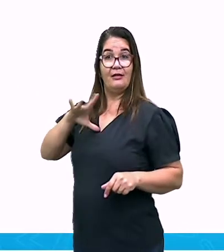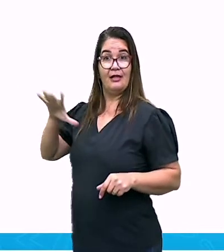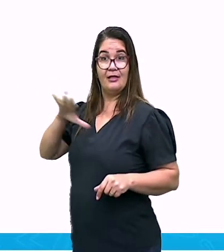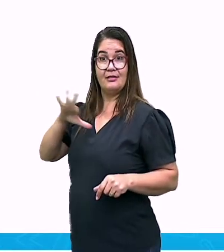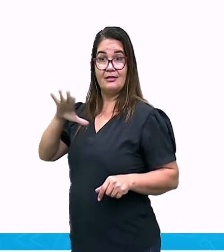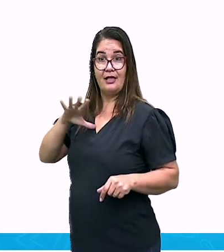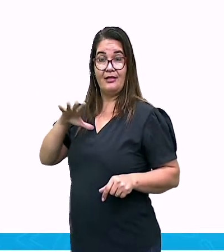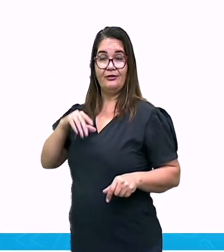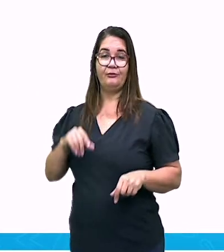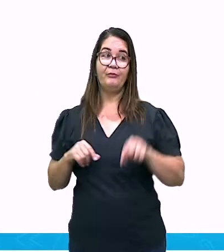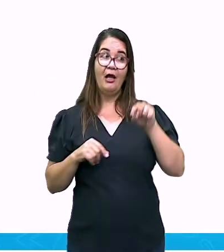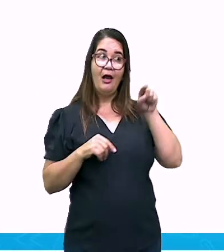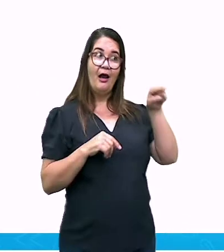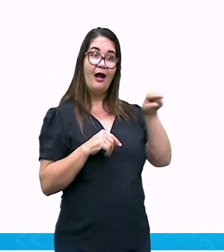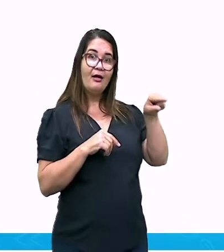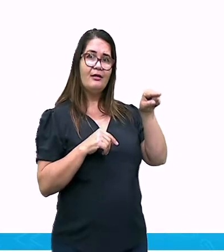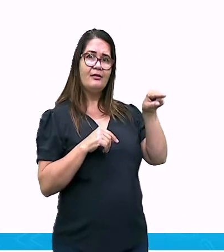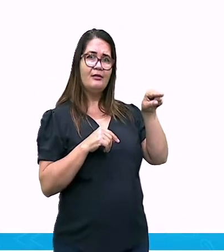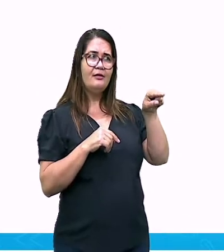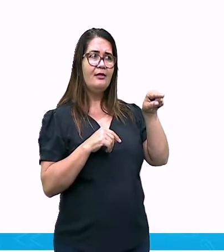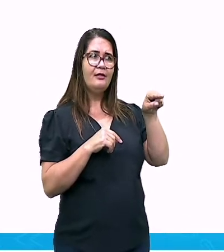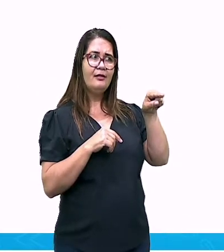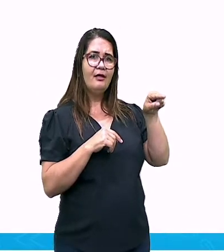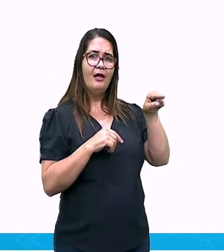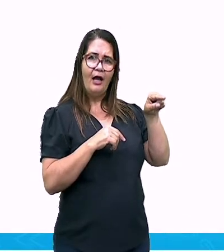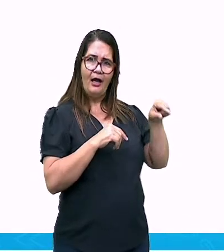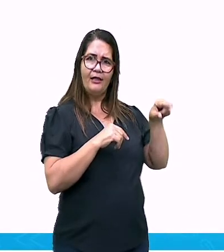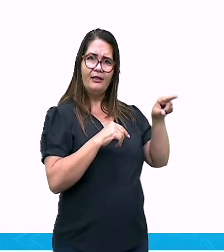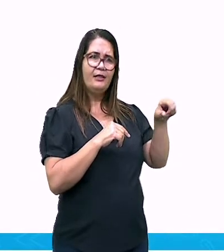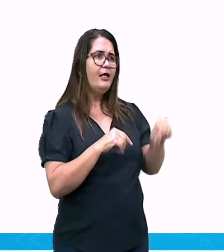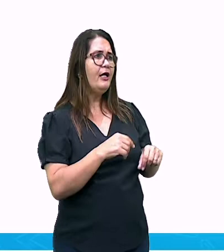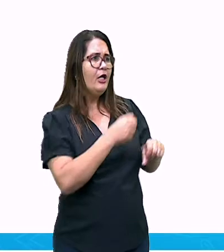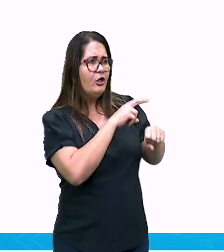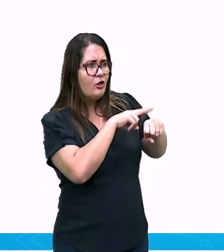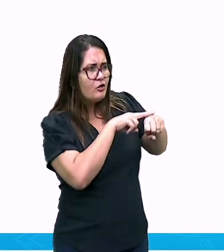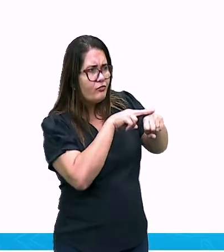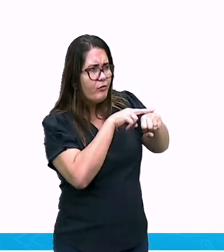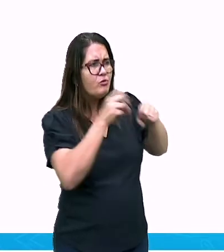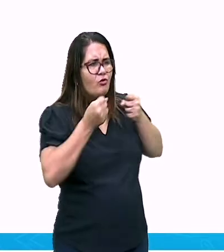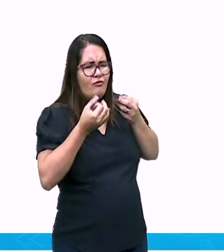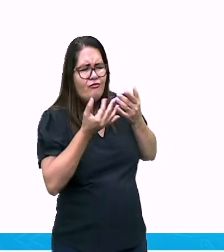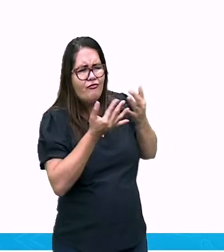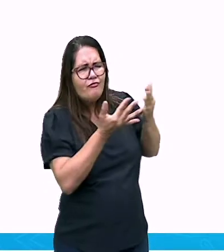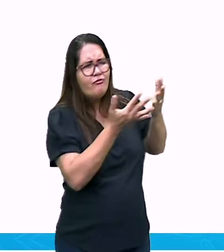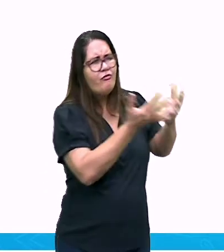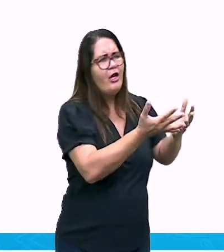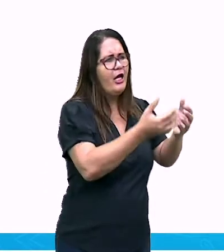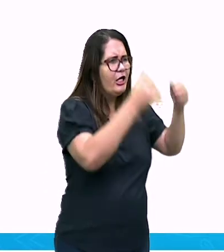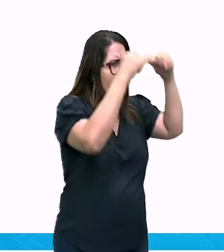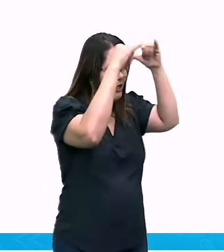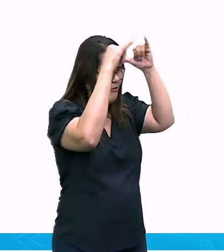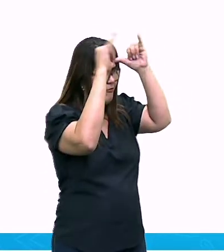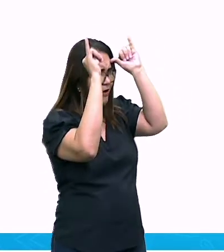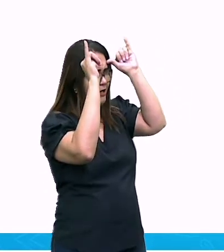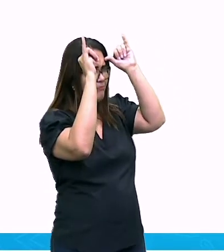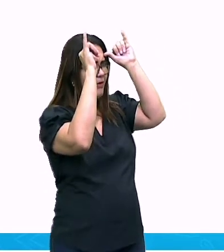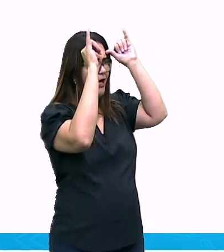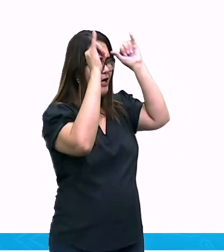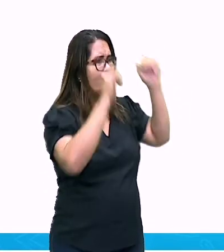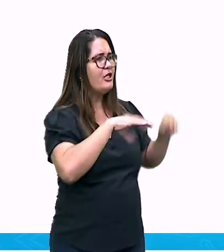casinha, lá em cima a gente consegue observar uma outra, e assim vai, eles moram